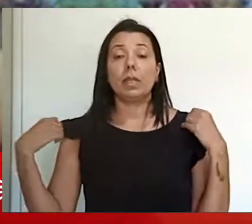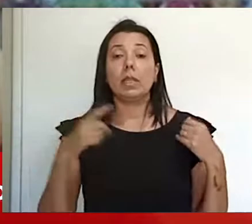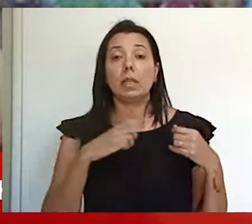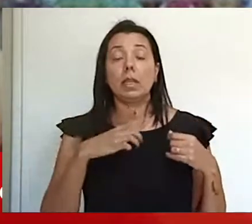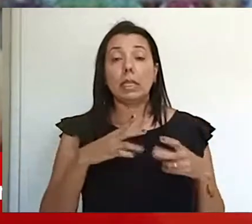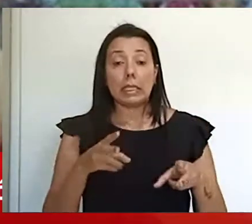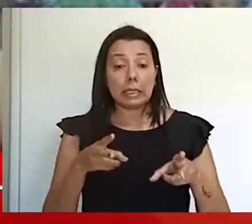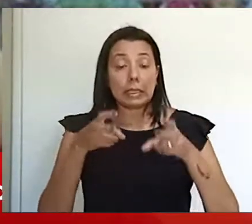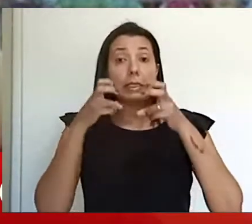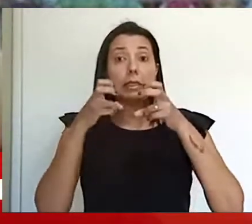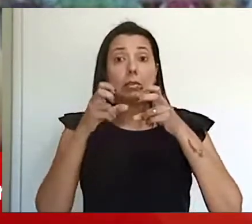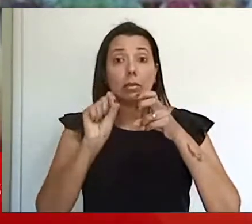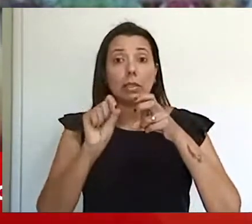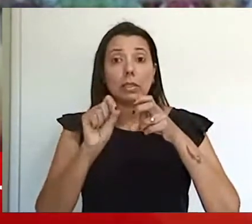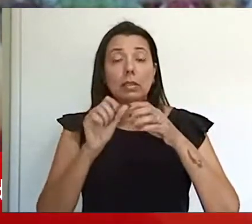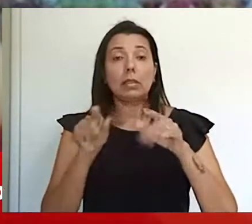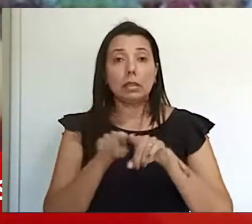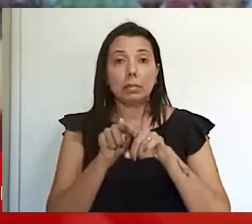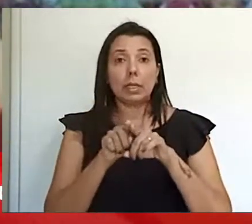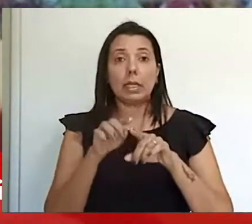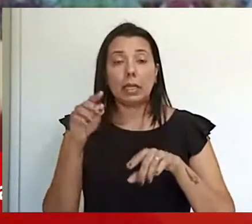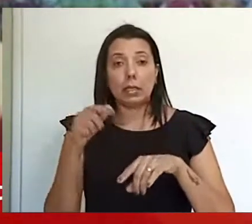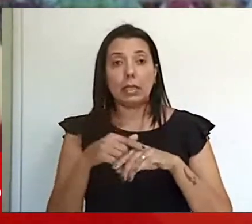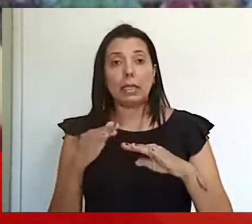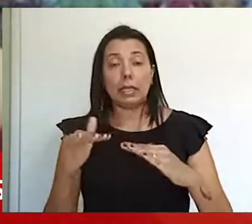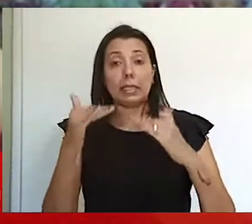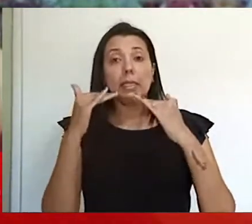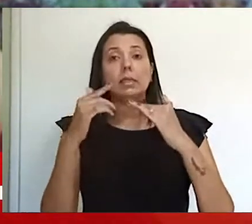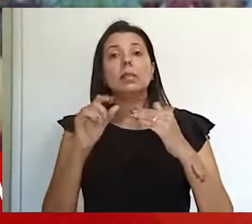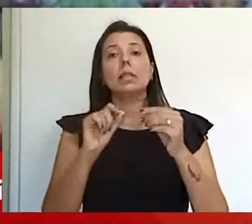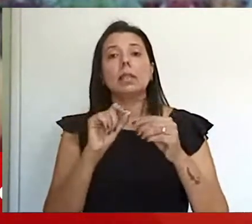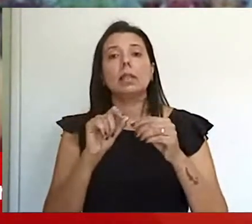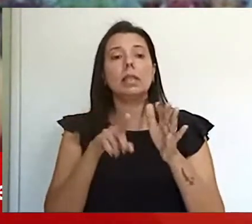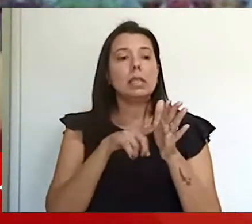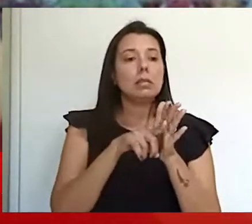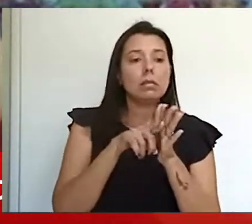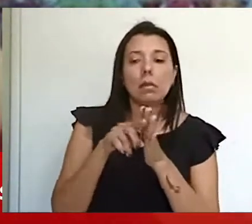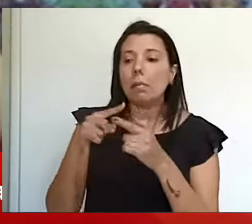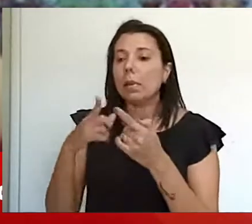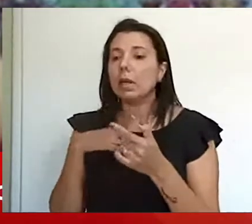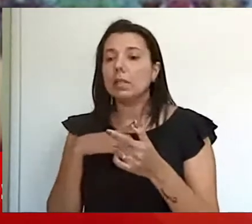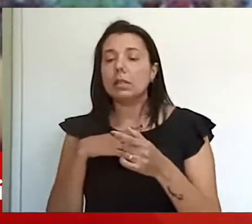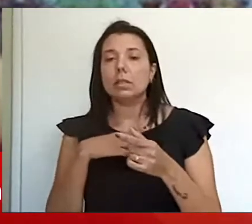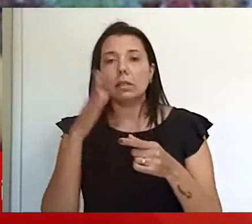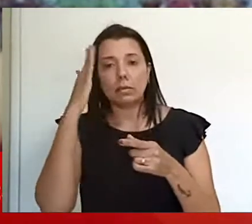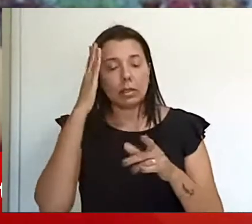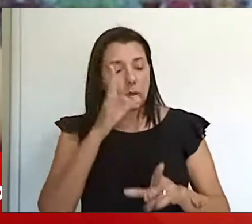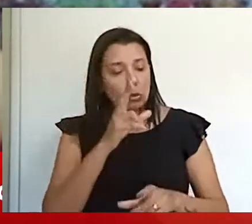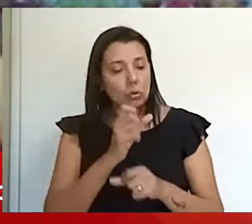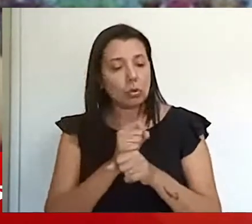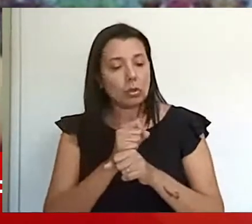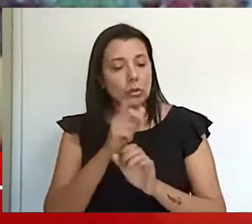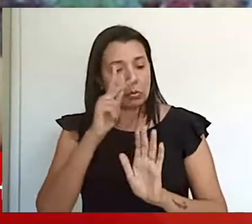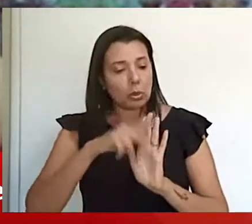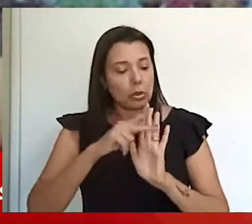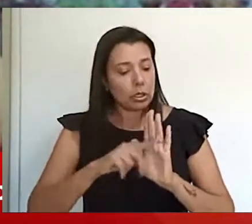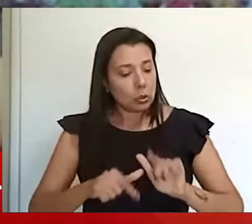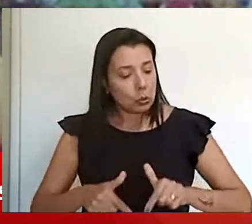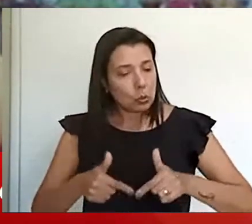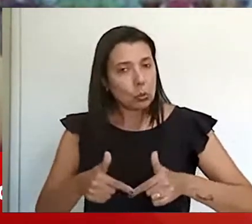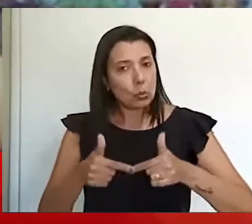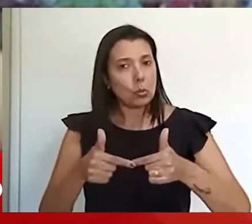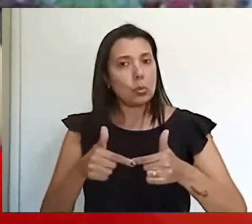essa intencionalidade deles e investir cada vez mais em fortalecer o nosso projeto de luta. Nós temos que